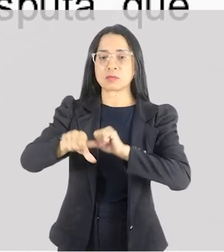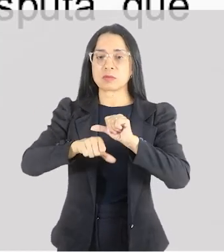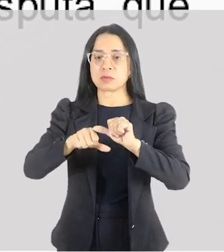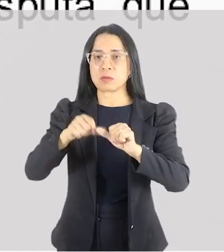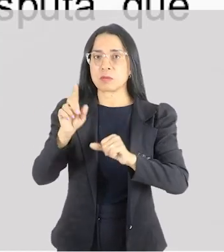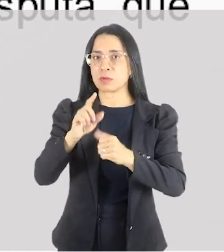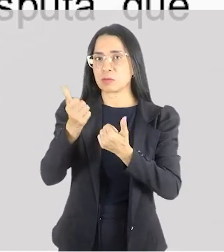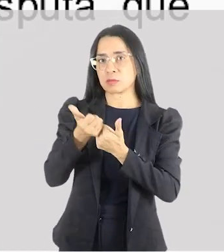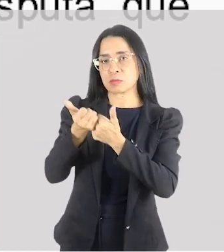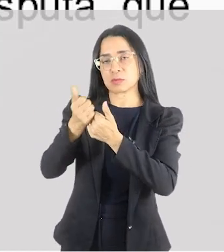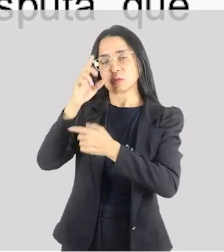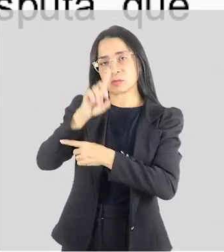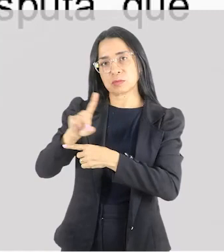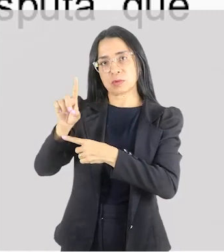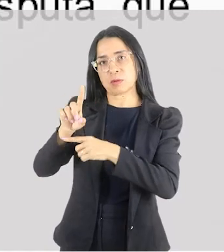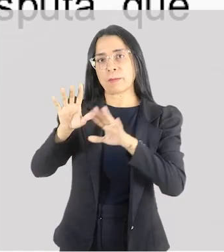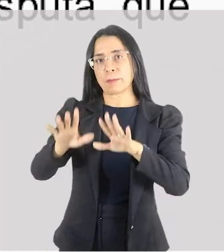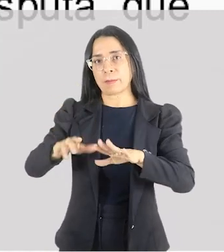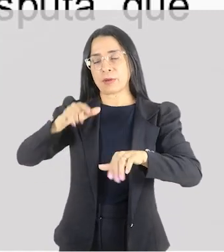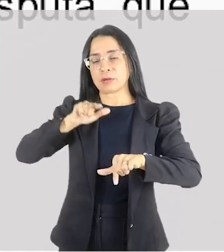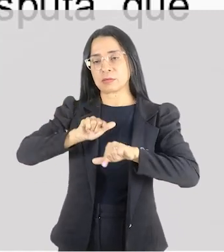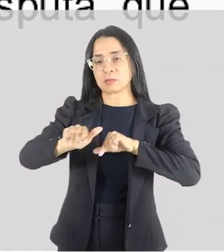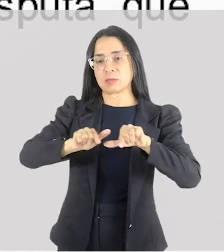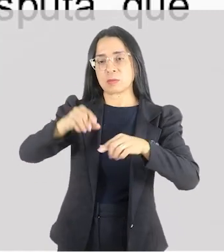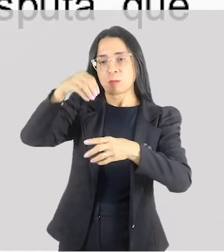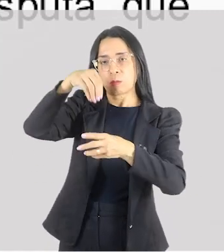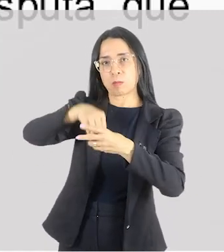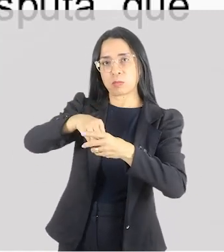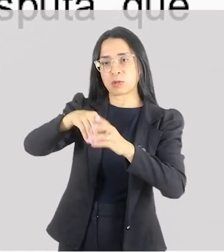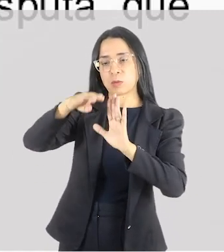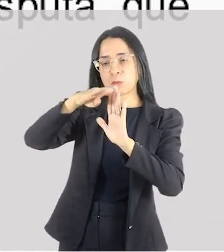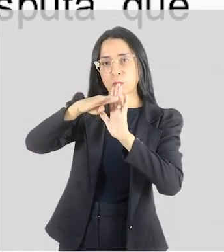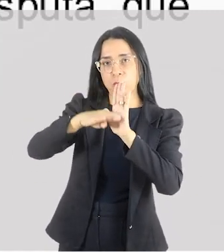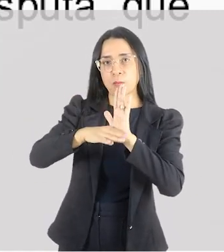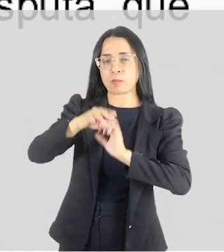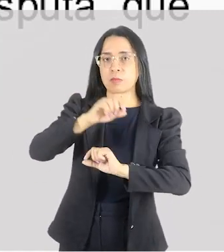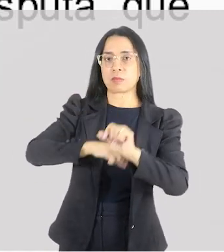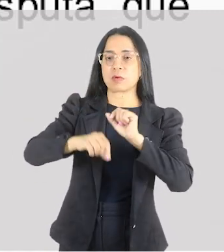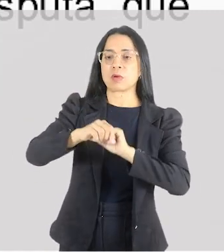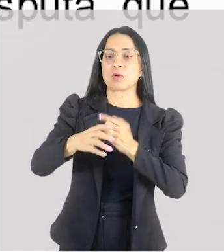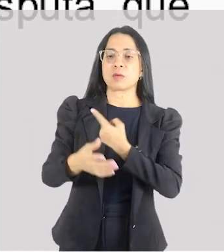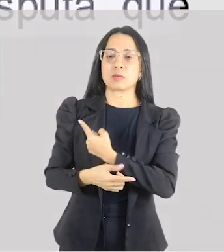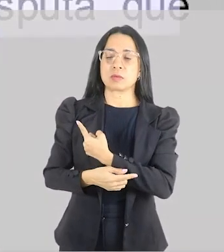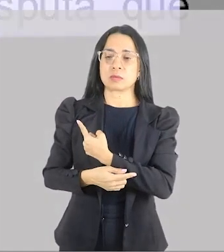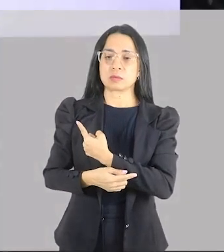mas trabalhando também dentro do plano divino. Essa